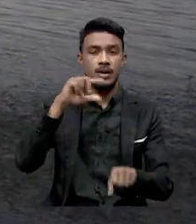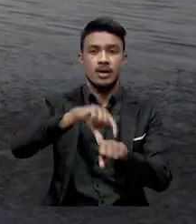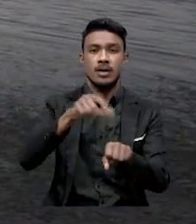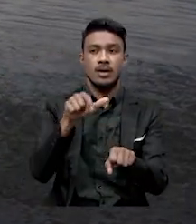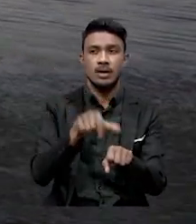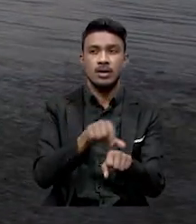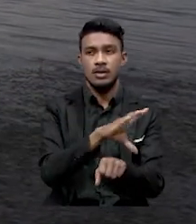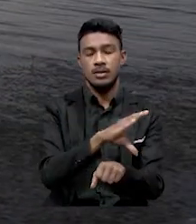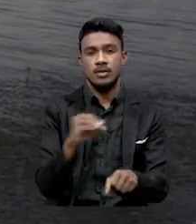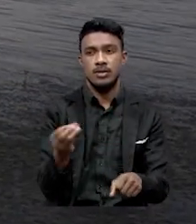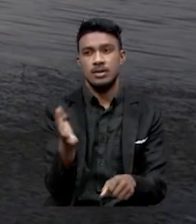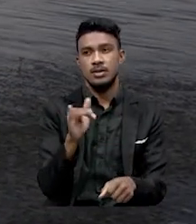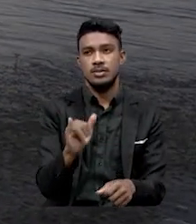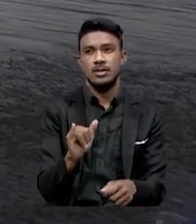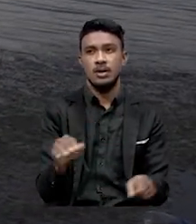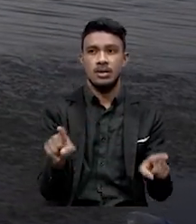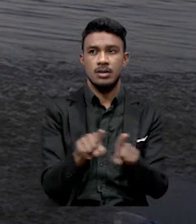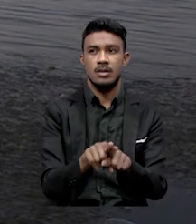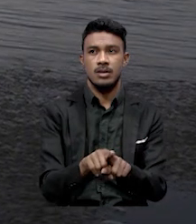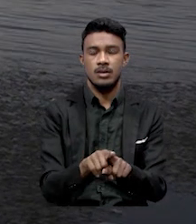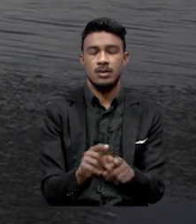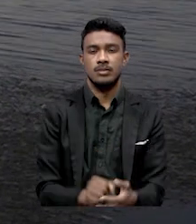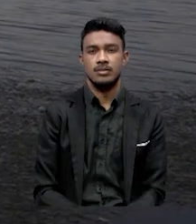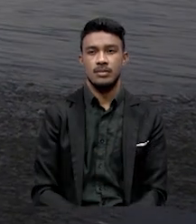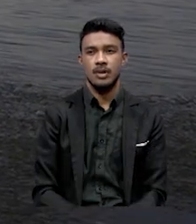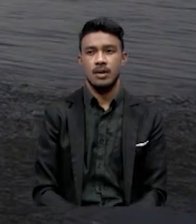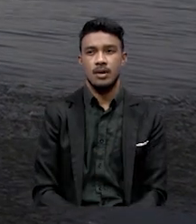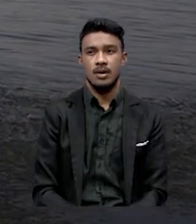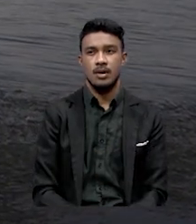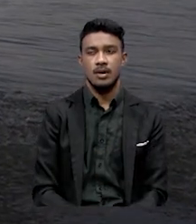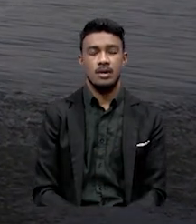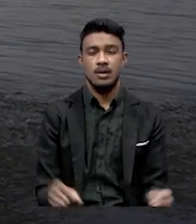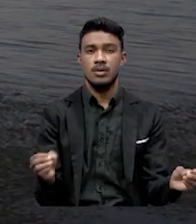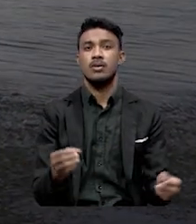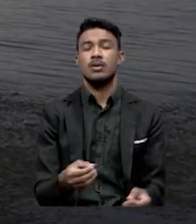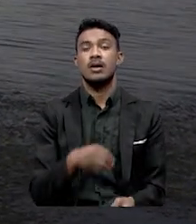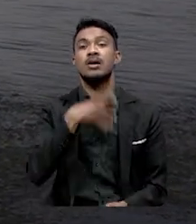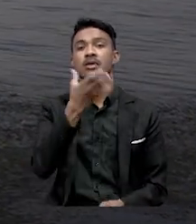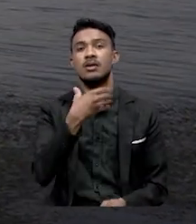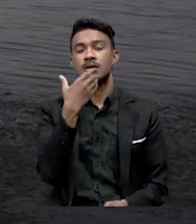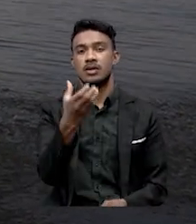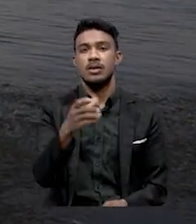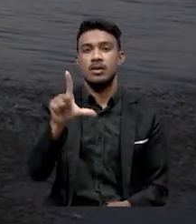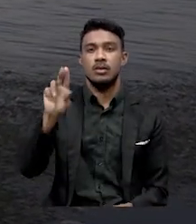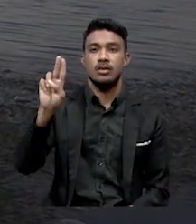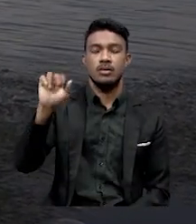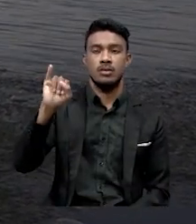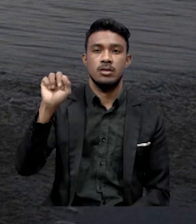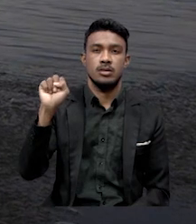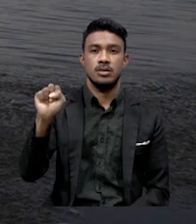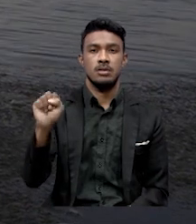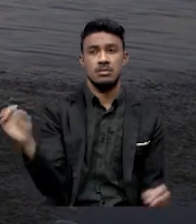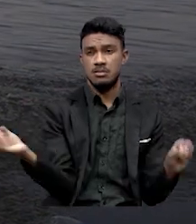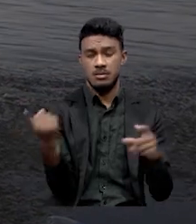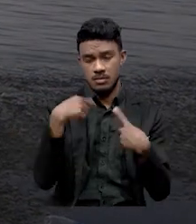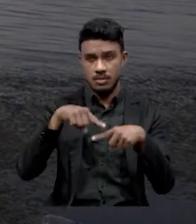kin ha dia nuang nuang la be to lo mi ana bolu oi oi de ka to ne luis luis luis ta clear ne tum